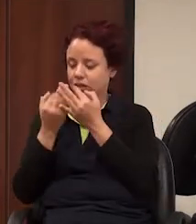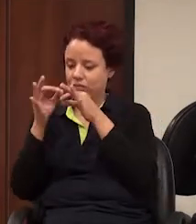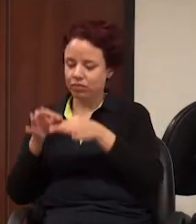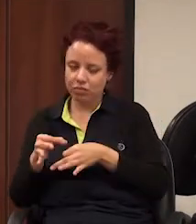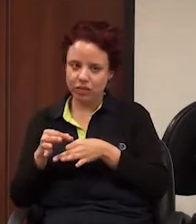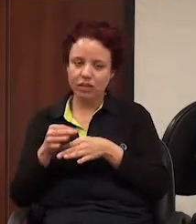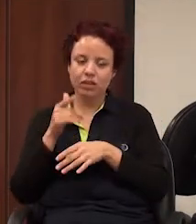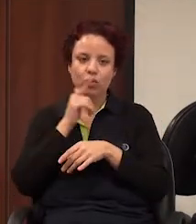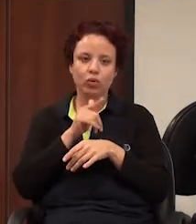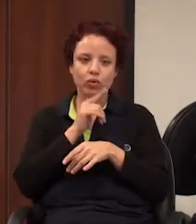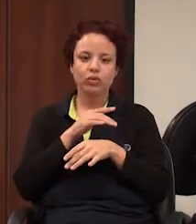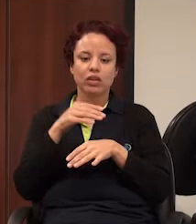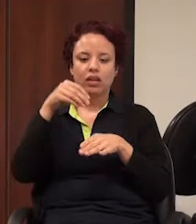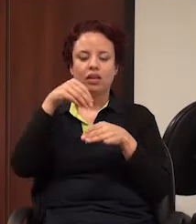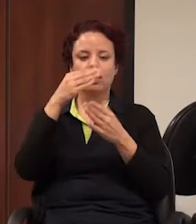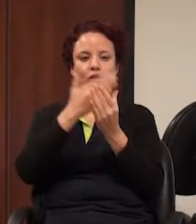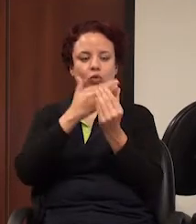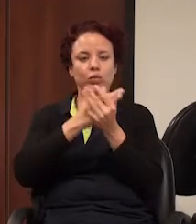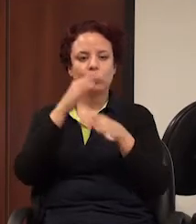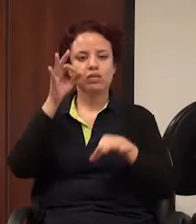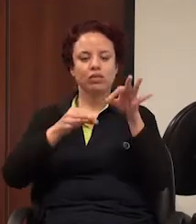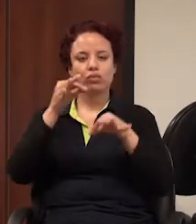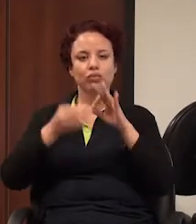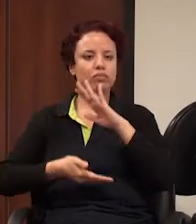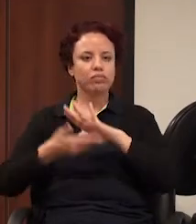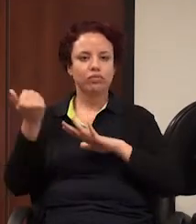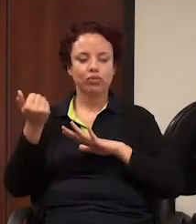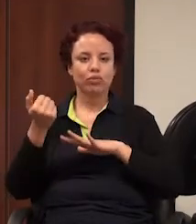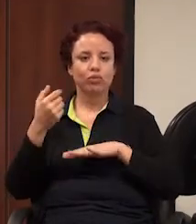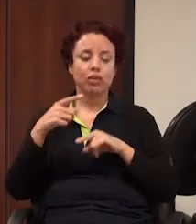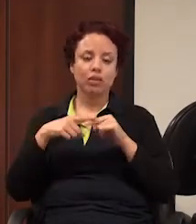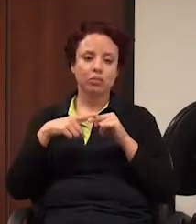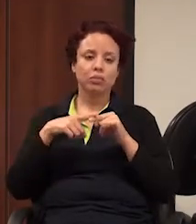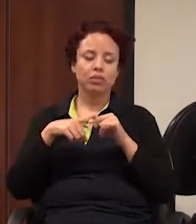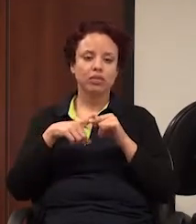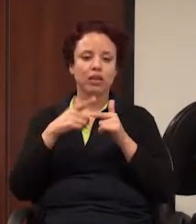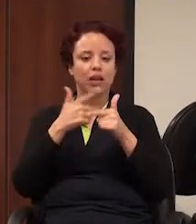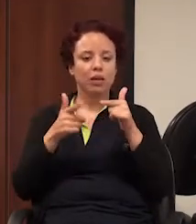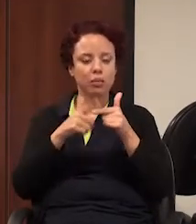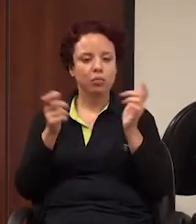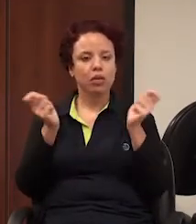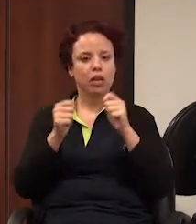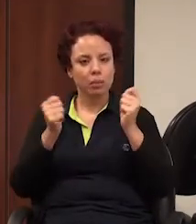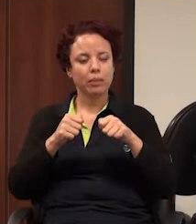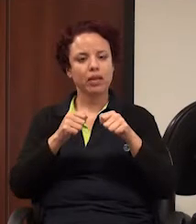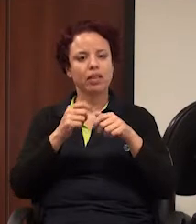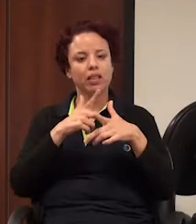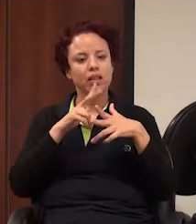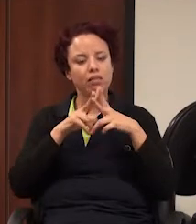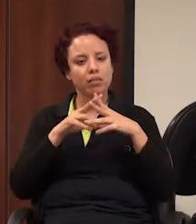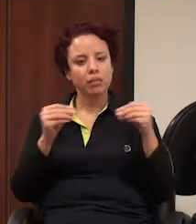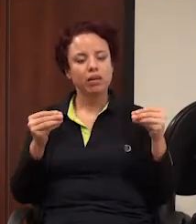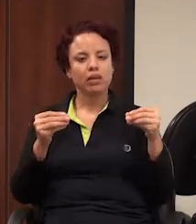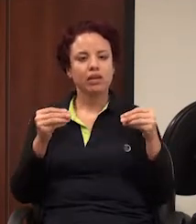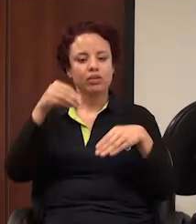âmbito jurídico, né, questões que poderiam plenamente ser, vamos dizer assim, resolvidas dentro do âmbito dos